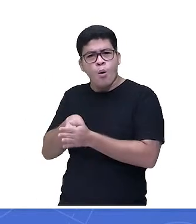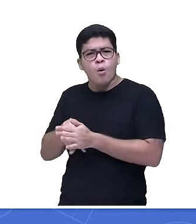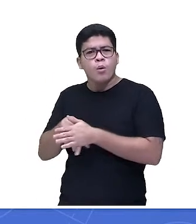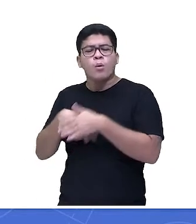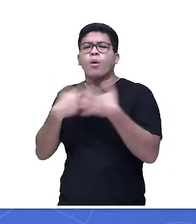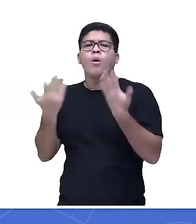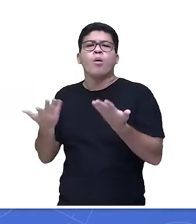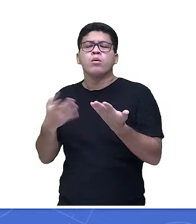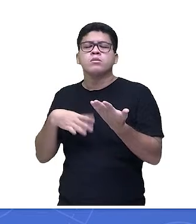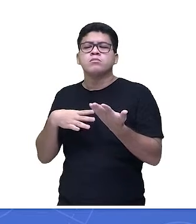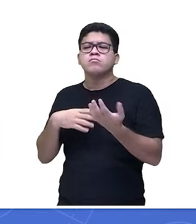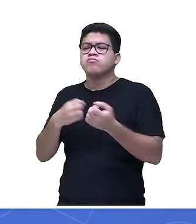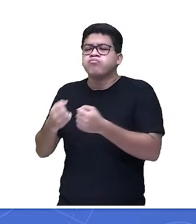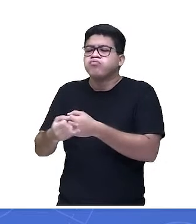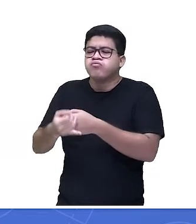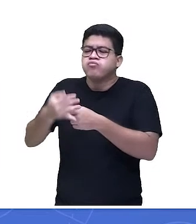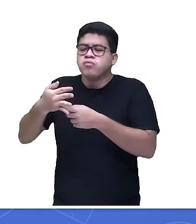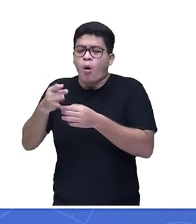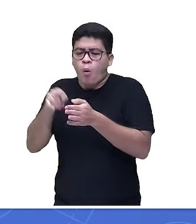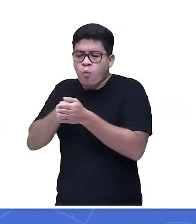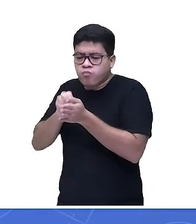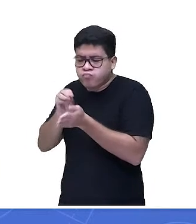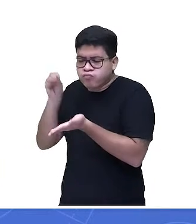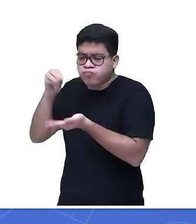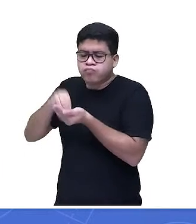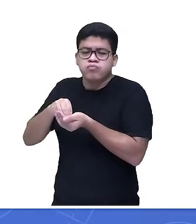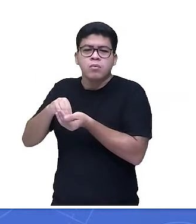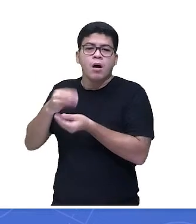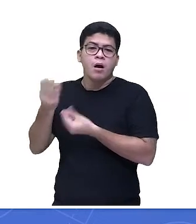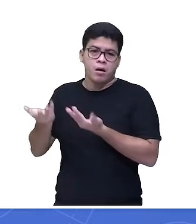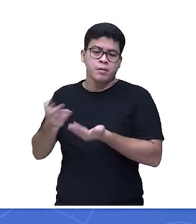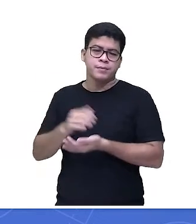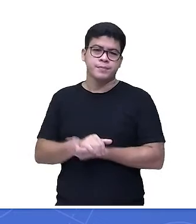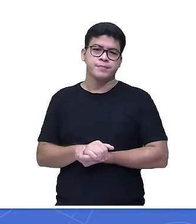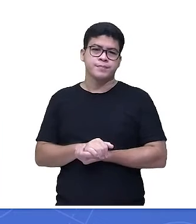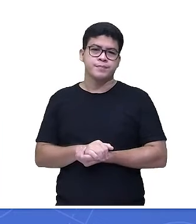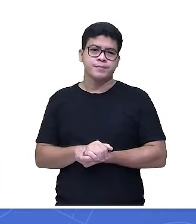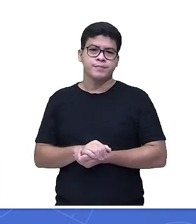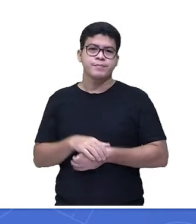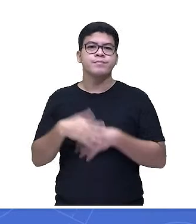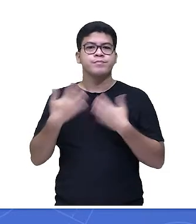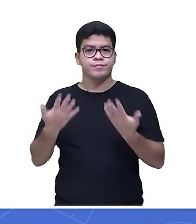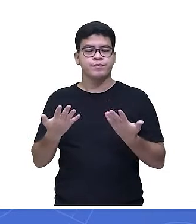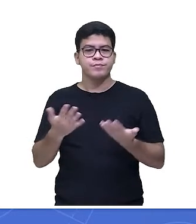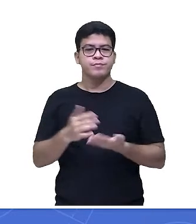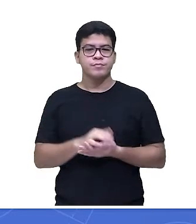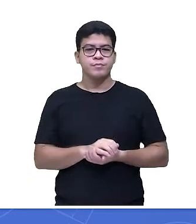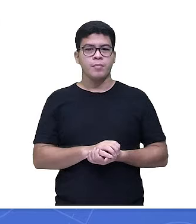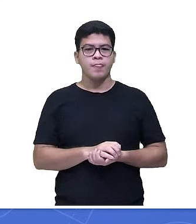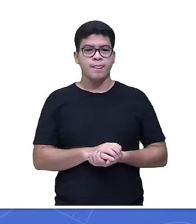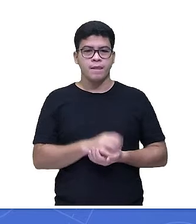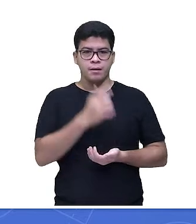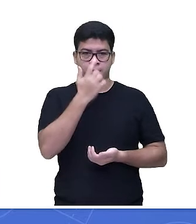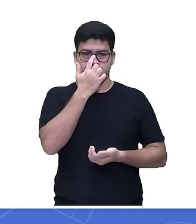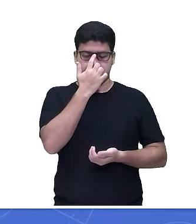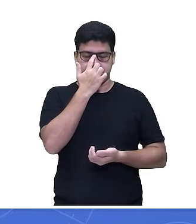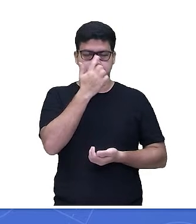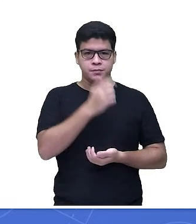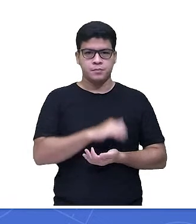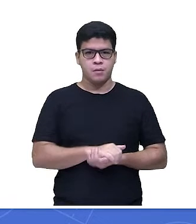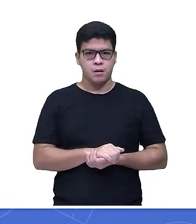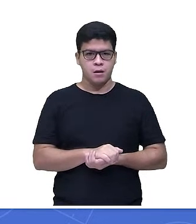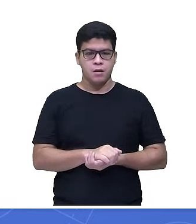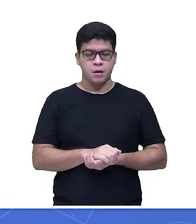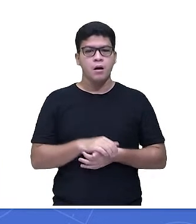quais são os seus constituintes. Fica essa dica porque isso é importante, ok? Então vamos voltar aqui para a cartela. Muito bem. Aqui